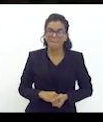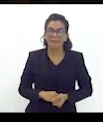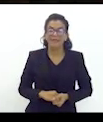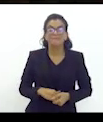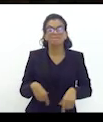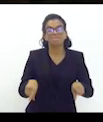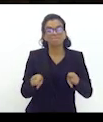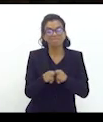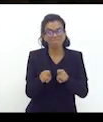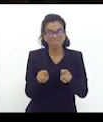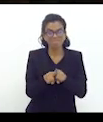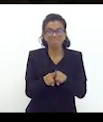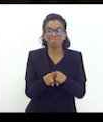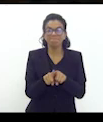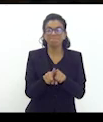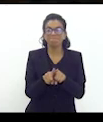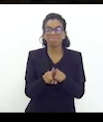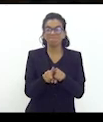ainda,